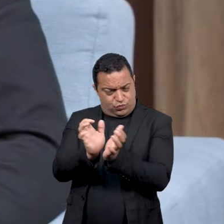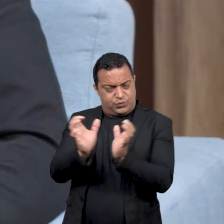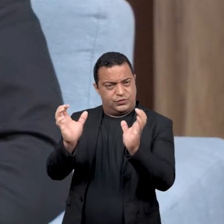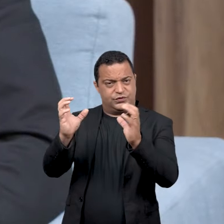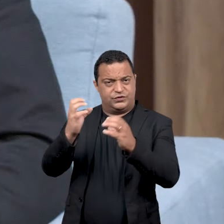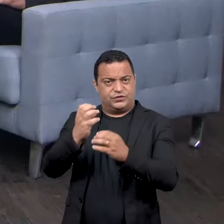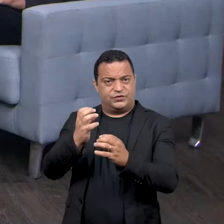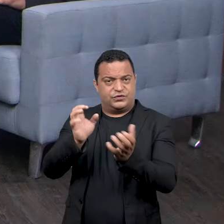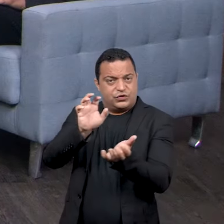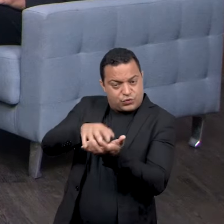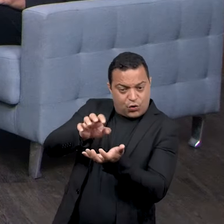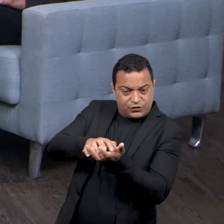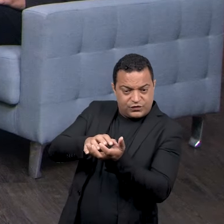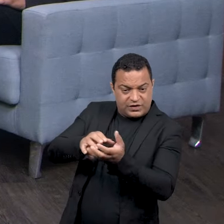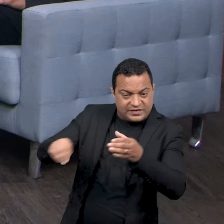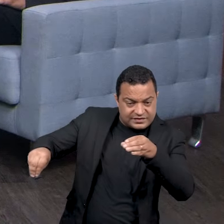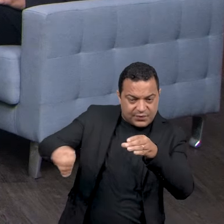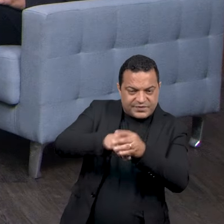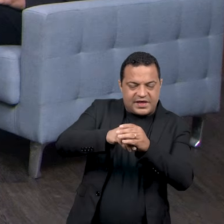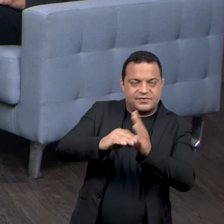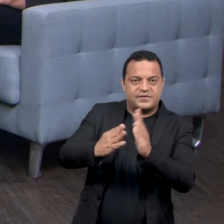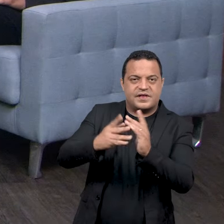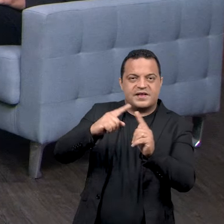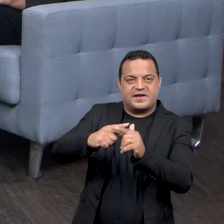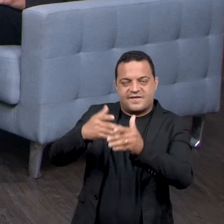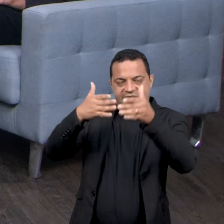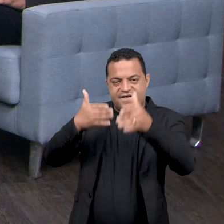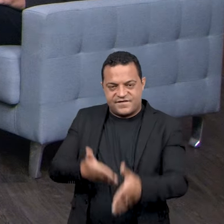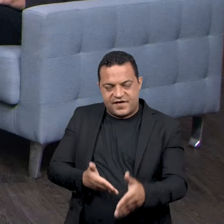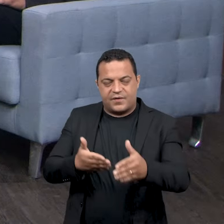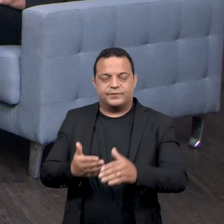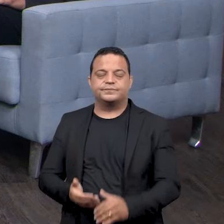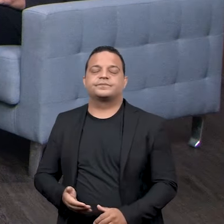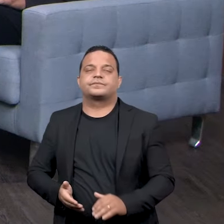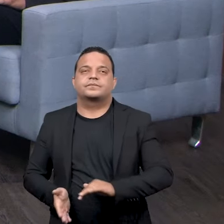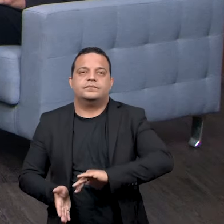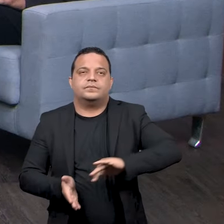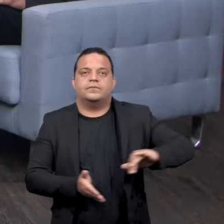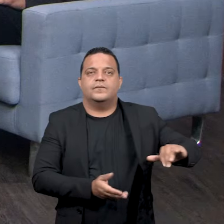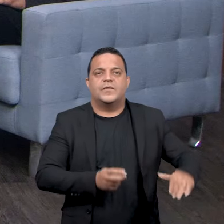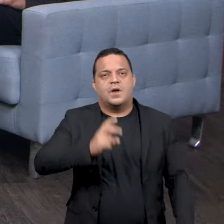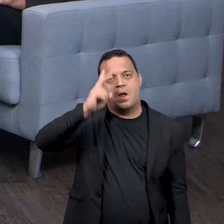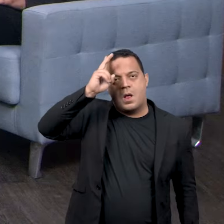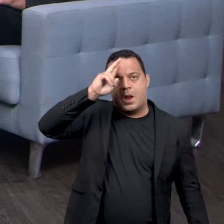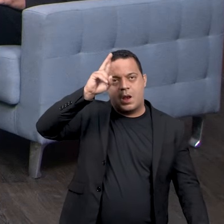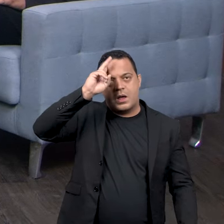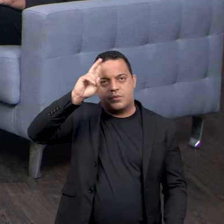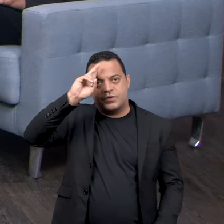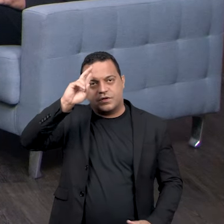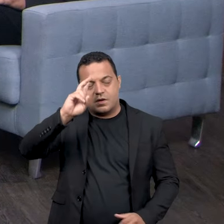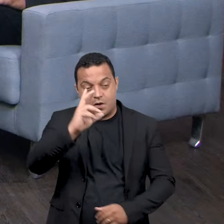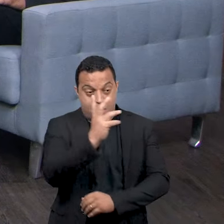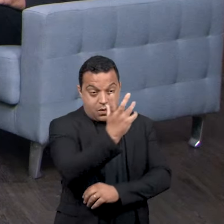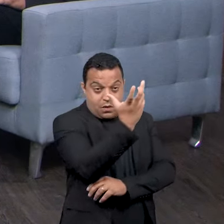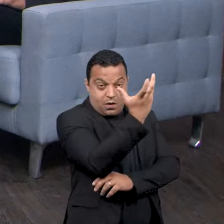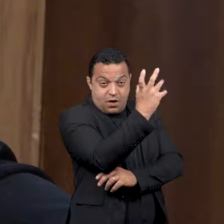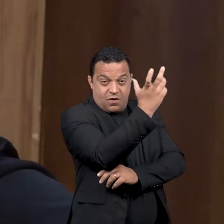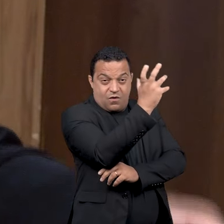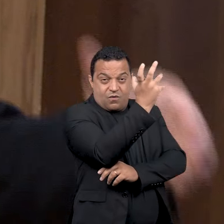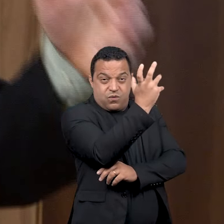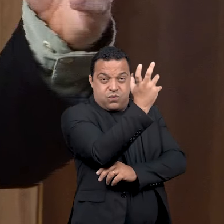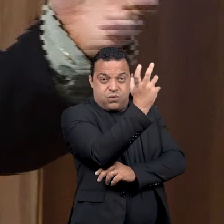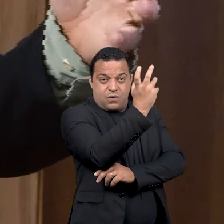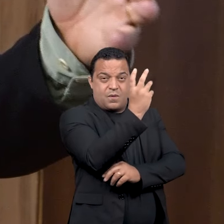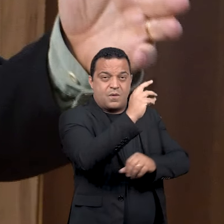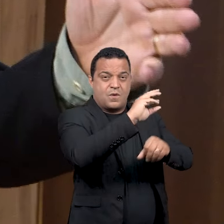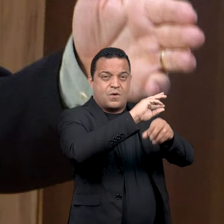E pastor Abel, o pastor falando a respeito desses frutos, me fez lembrar mais uma vez da tamareira, né?